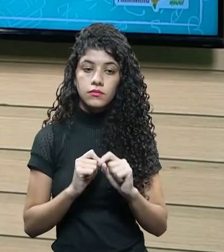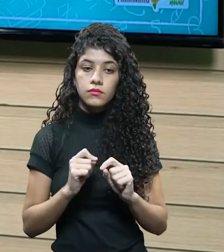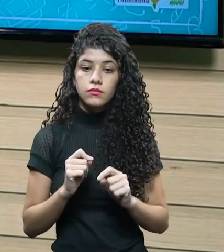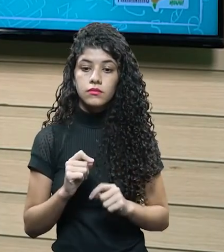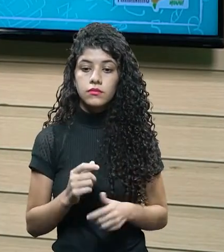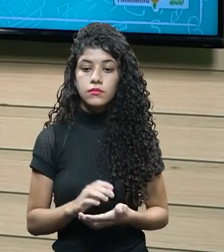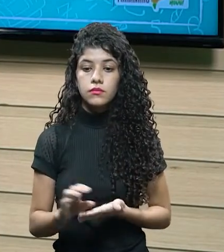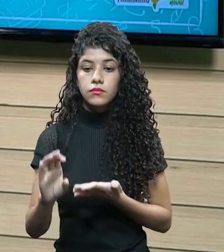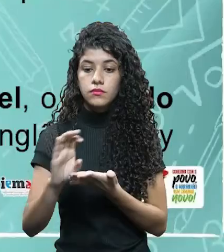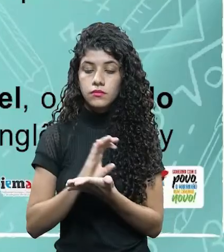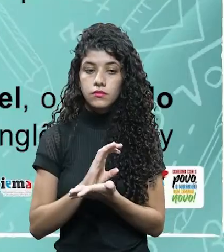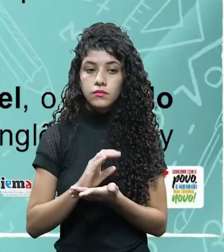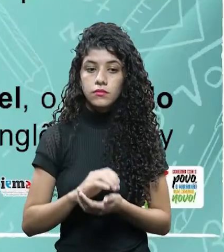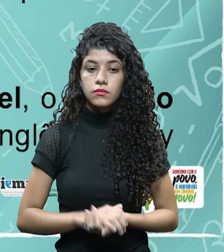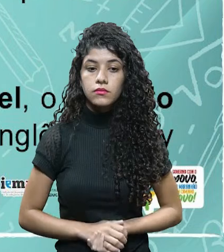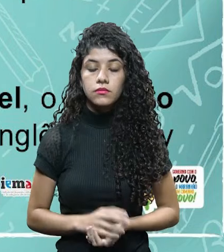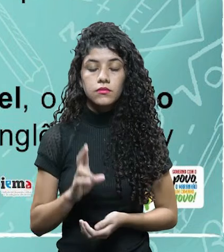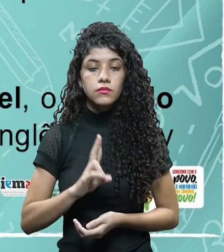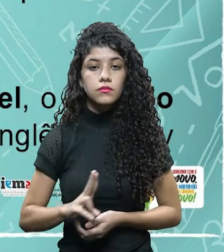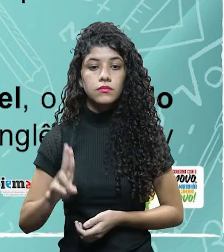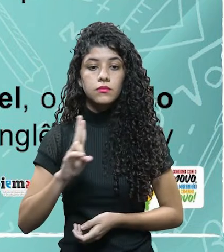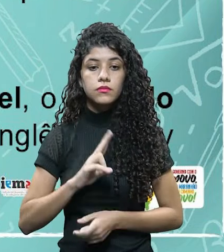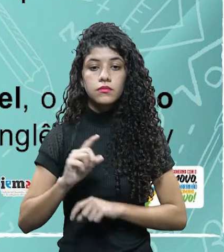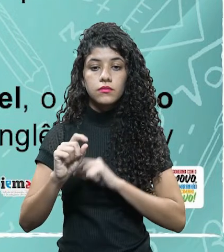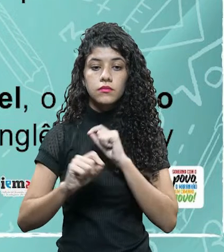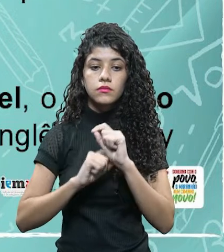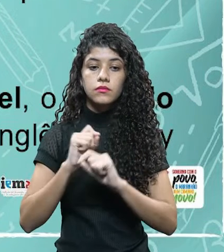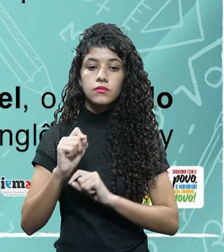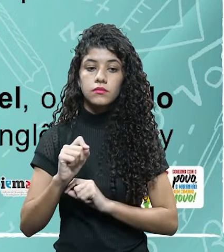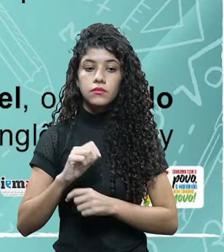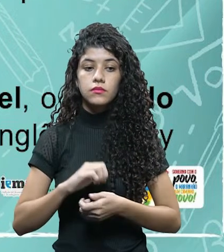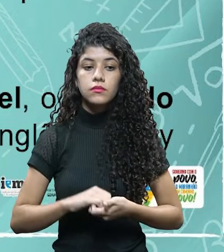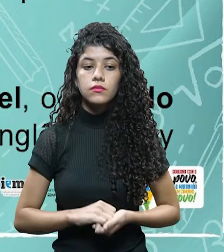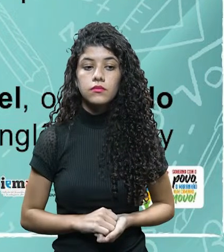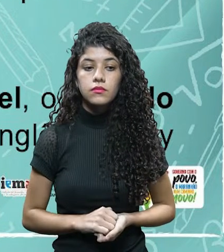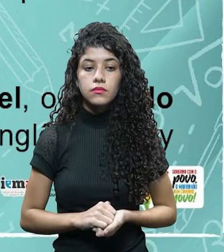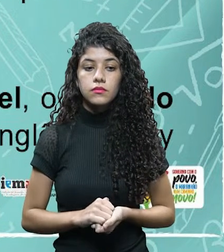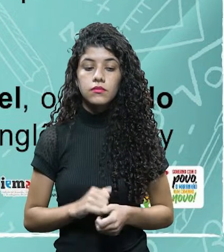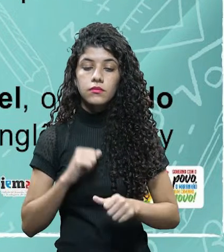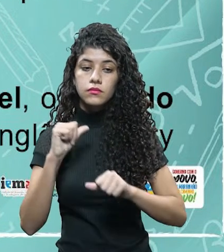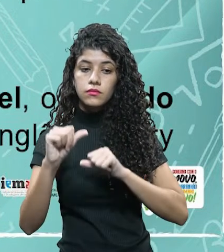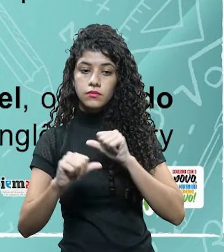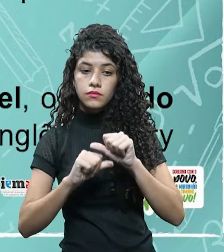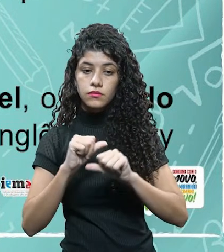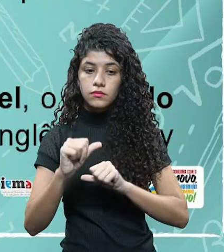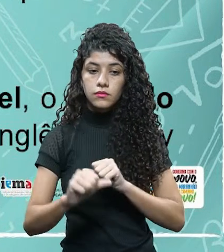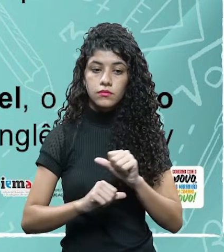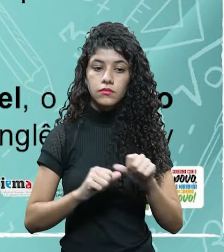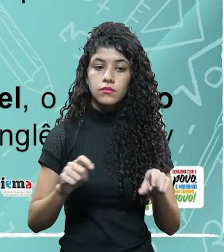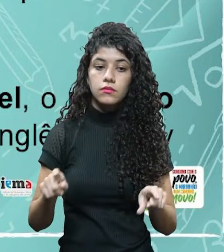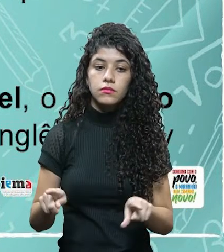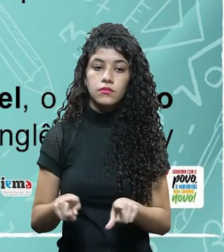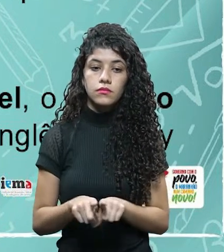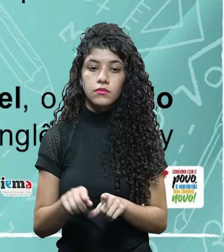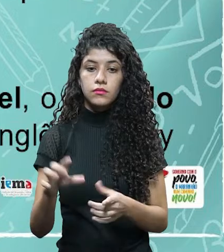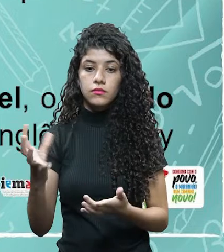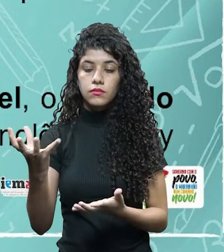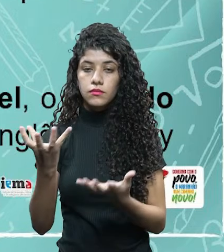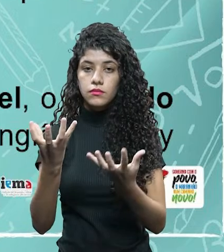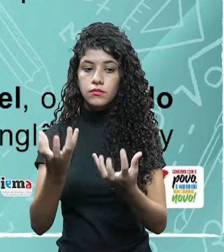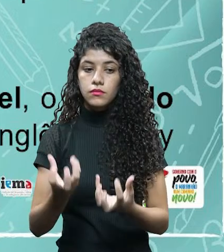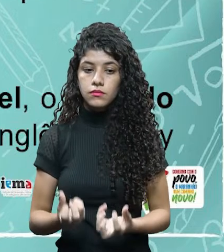da lucratividade. Os mais usados são os métodos de custeio variável, o método de custeio